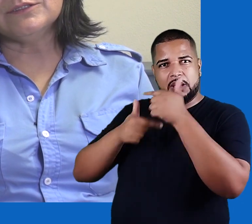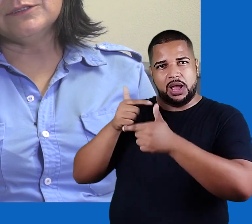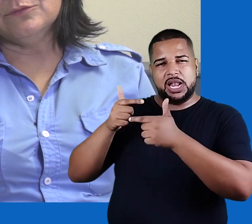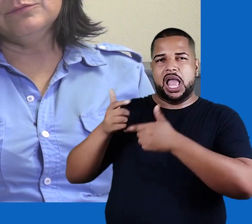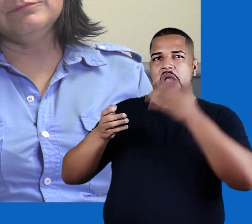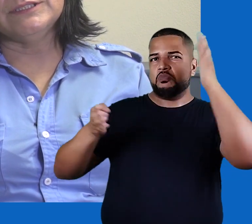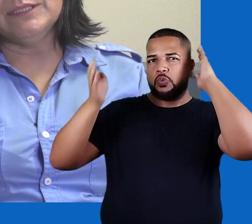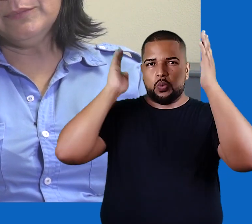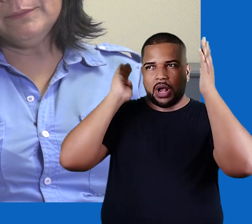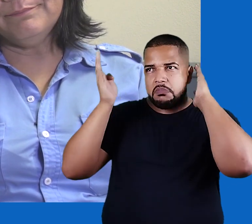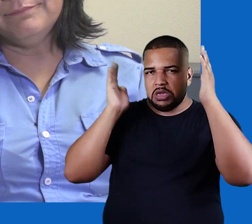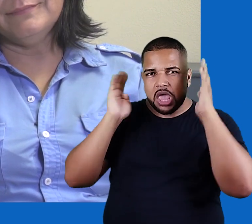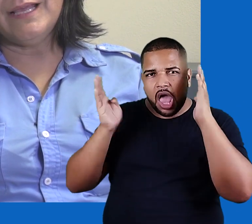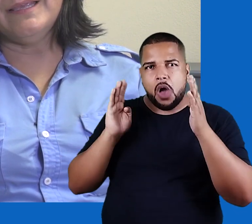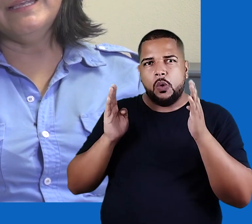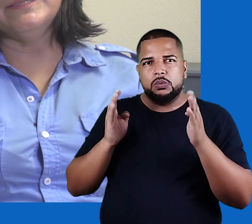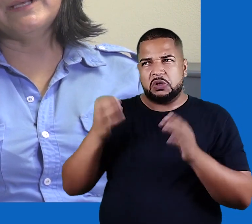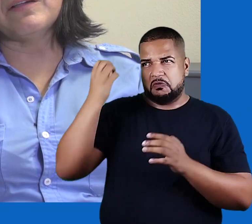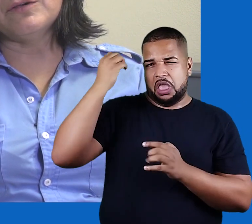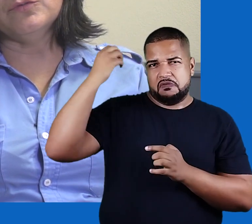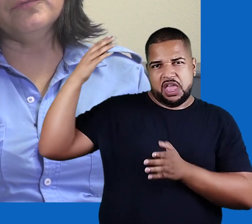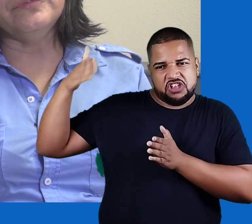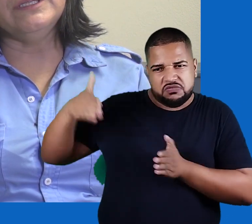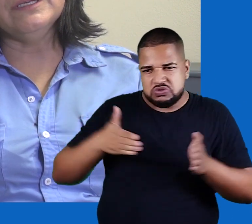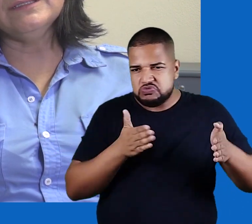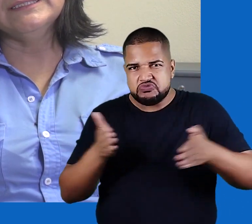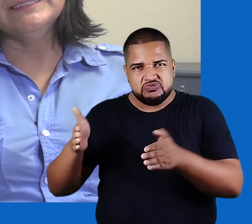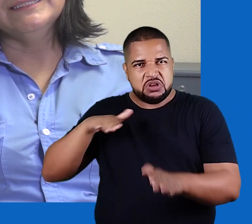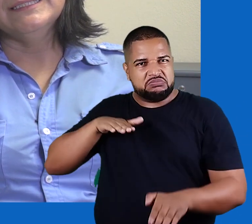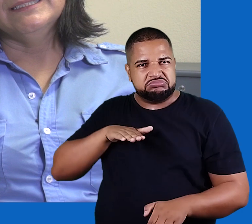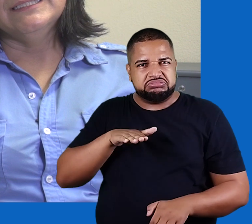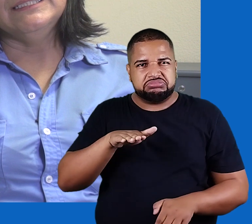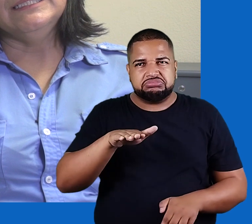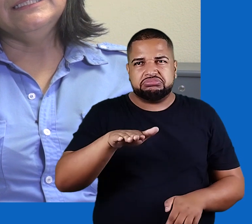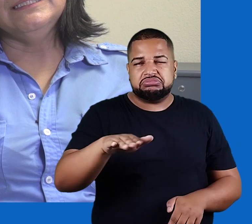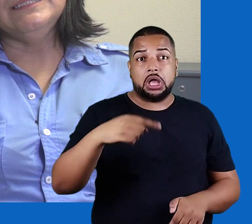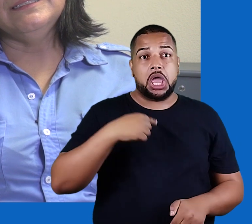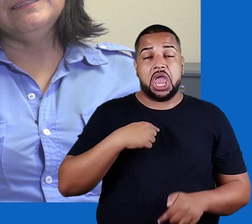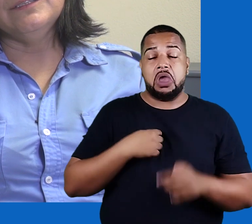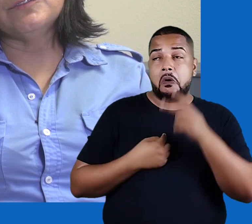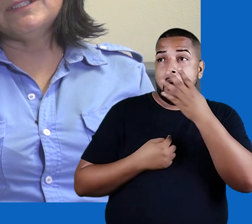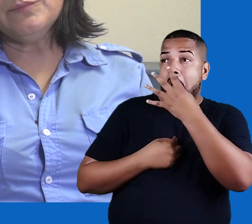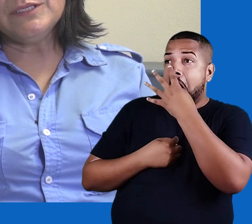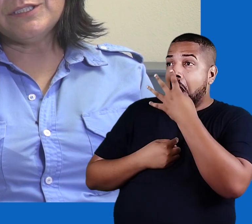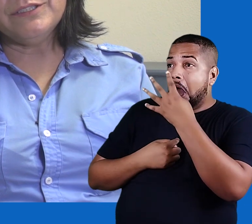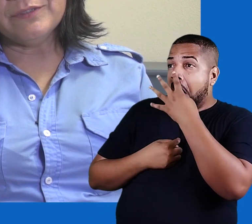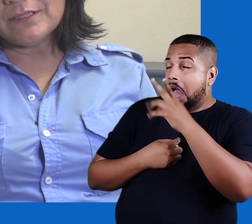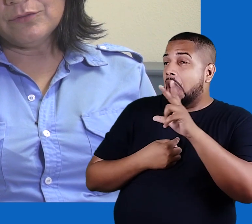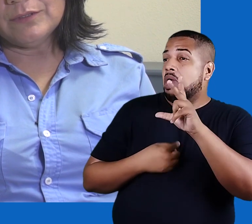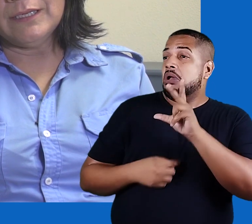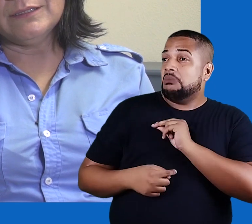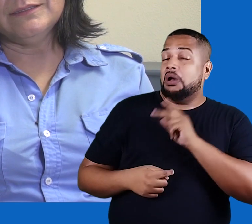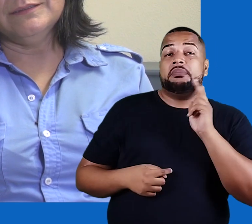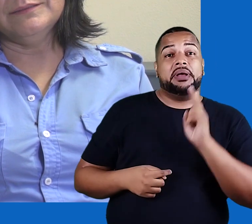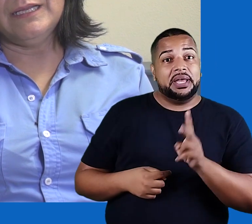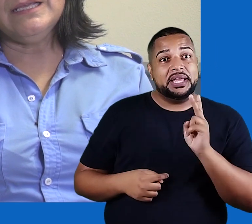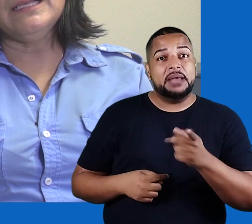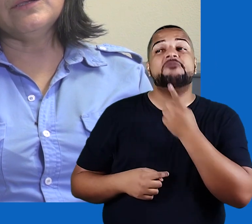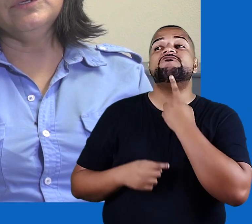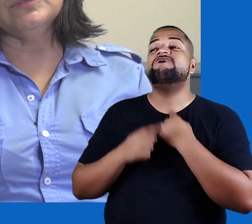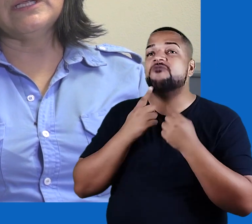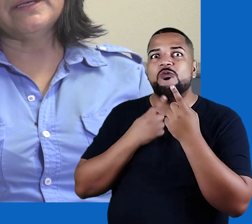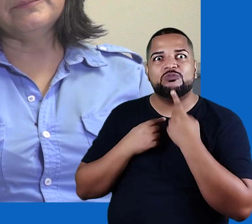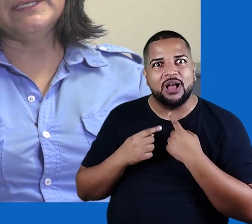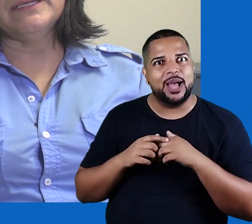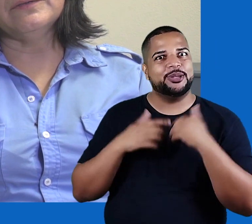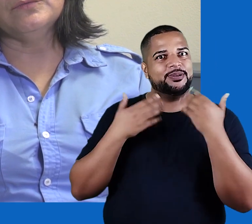carro grande. Eu sempre, né? E ele pegava a rodovia e eu sempre tive essa vontade, né?